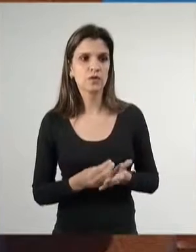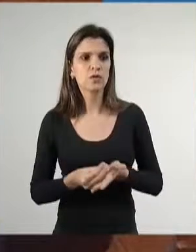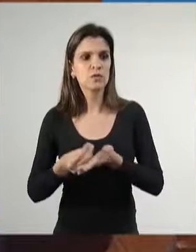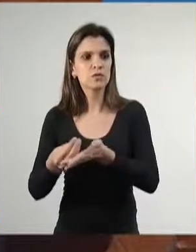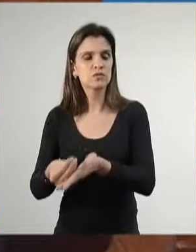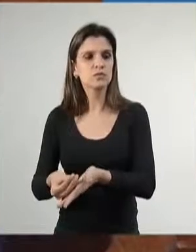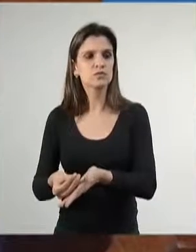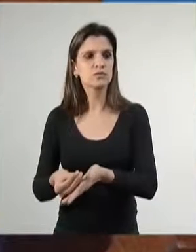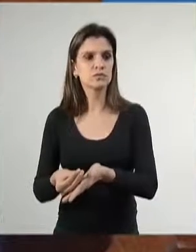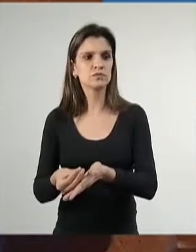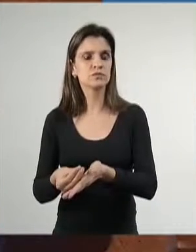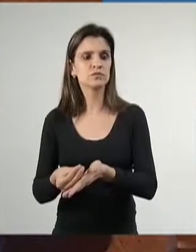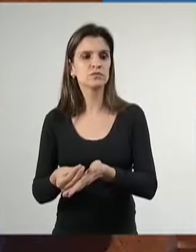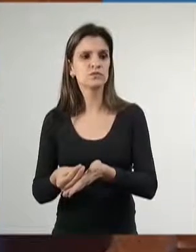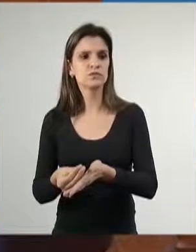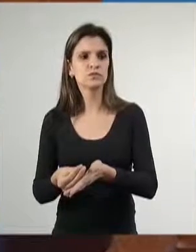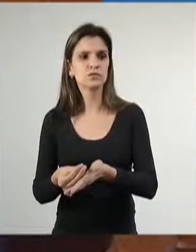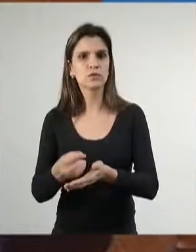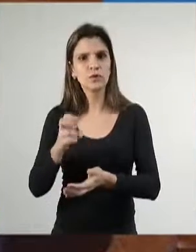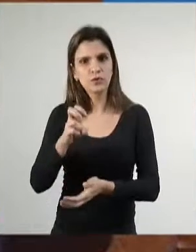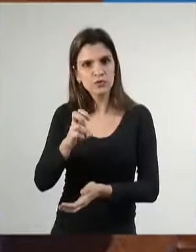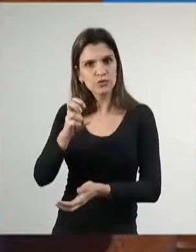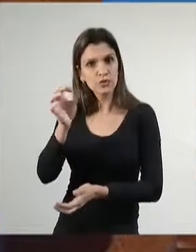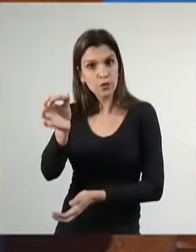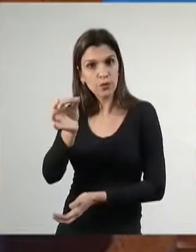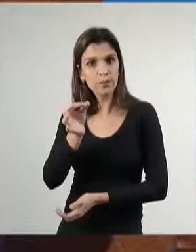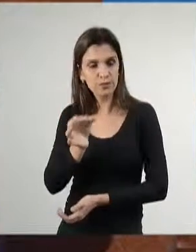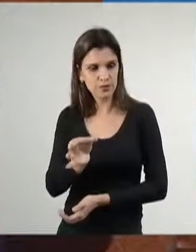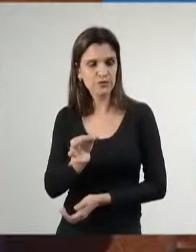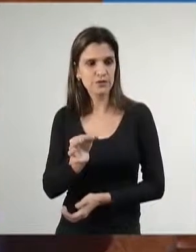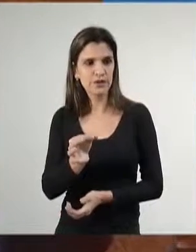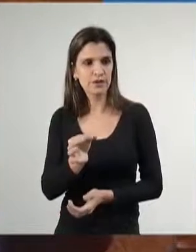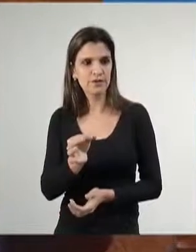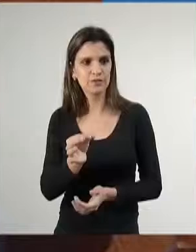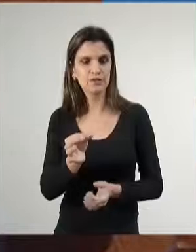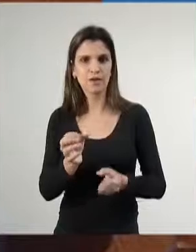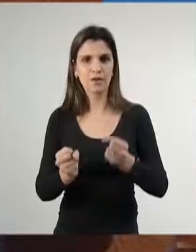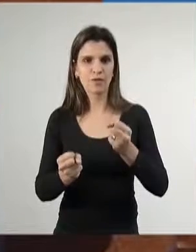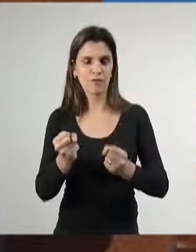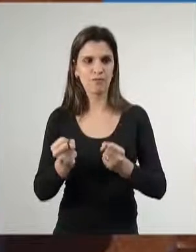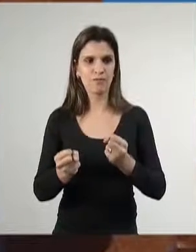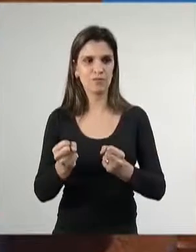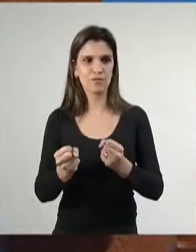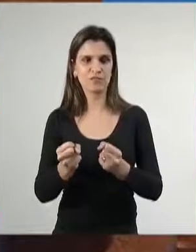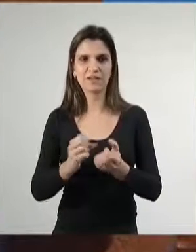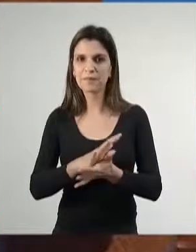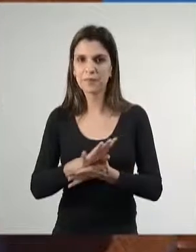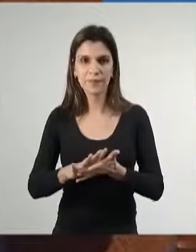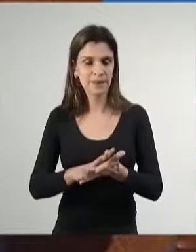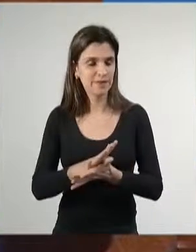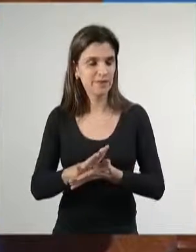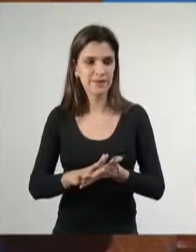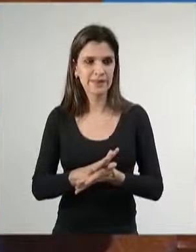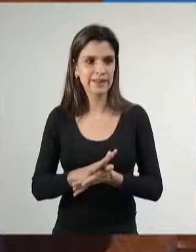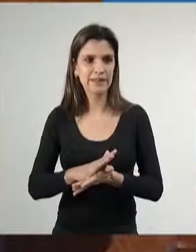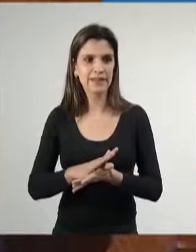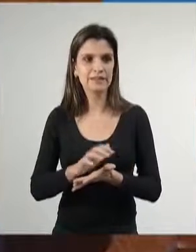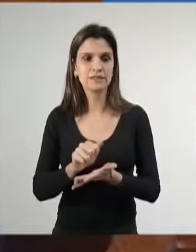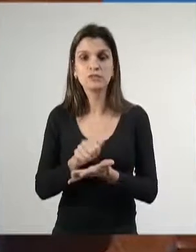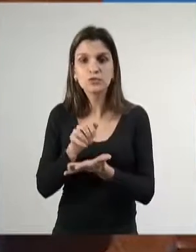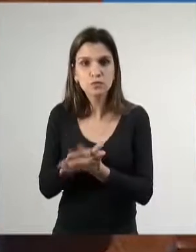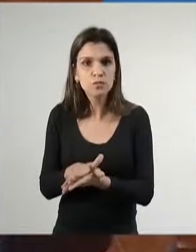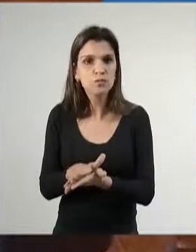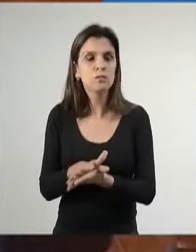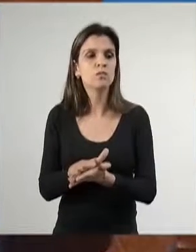seguintes termos. Inciso 1, 5% no caso de o condutor proprietário do veículo não ter cometido infração de trânsito no